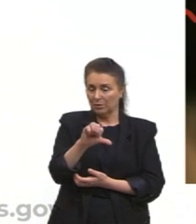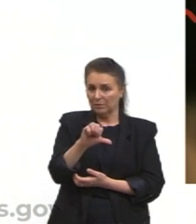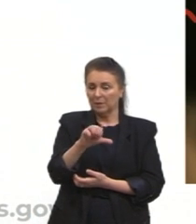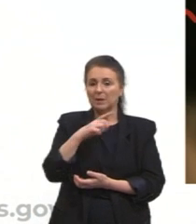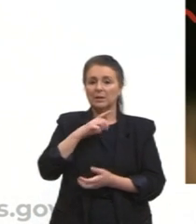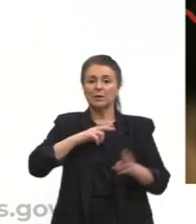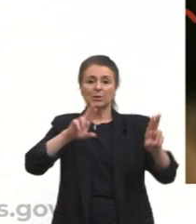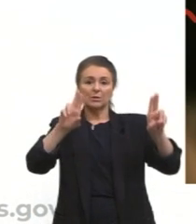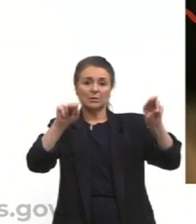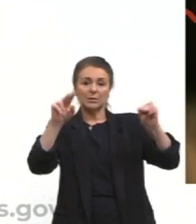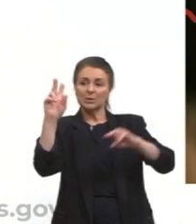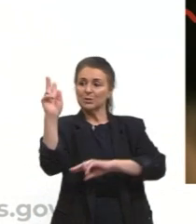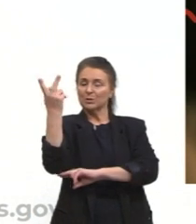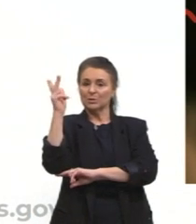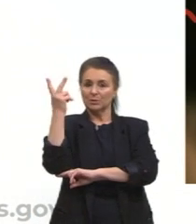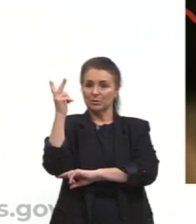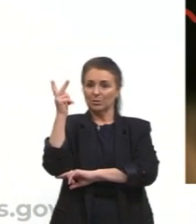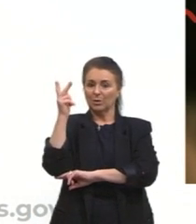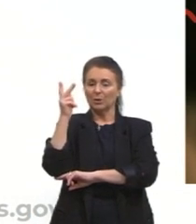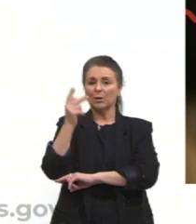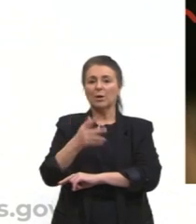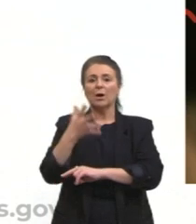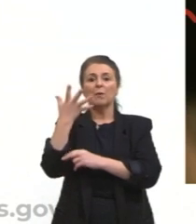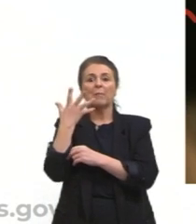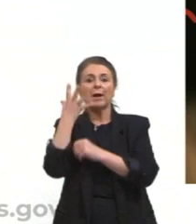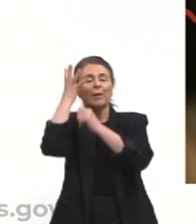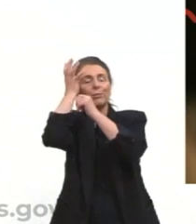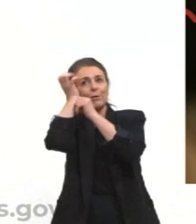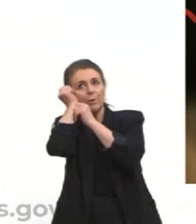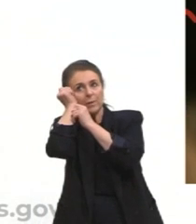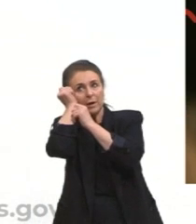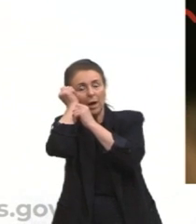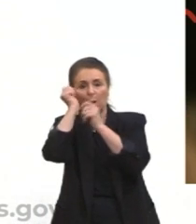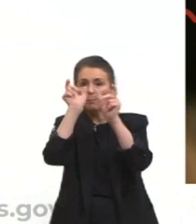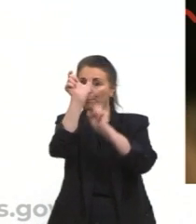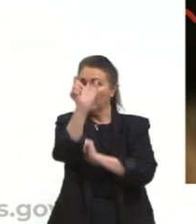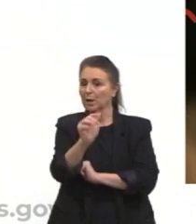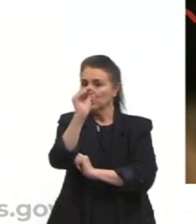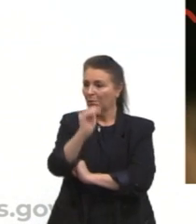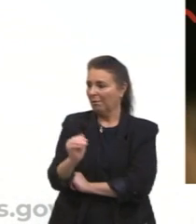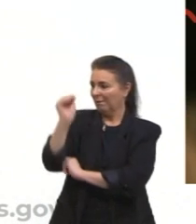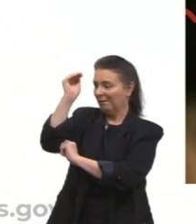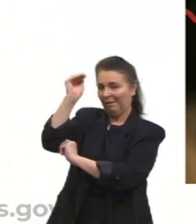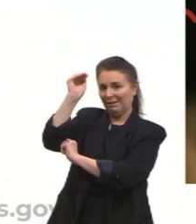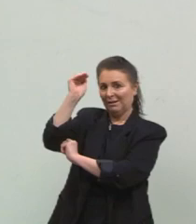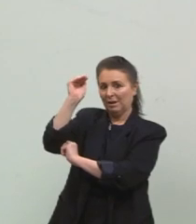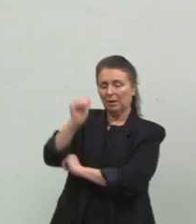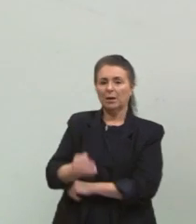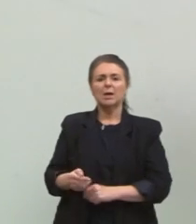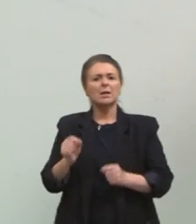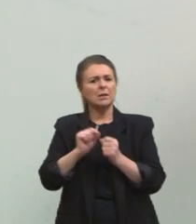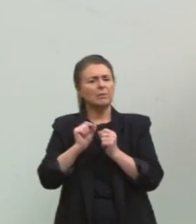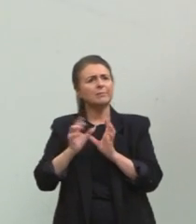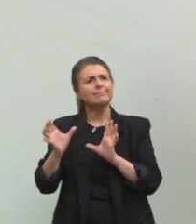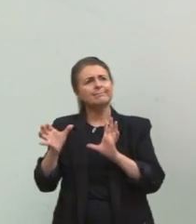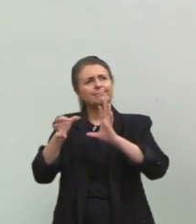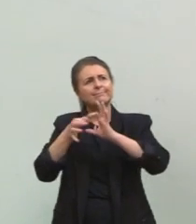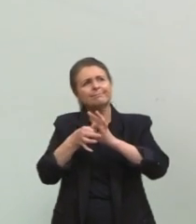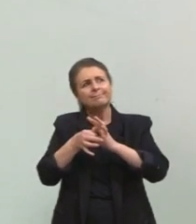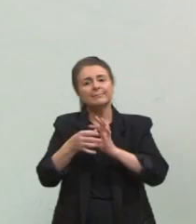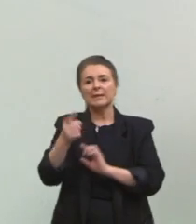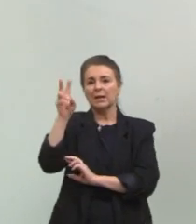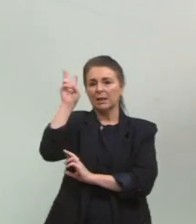vai ter como título histórias para eliminar gente grande né e eu achei interessante fazer esse link aí porque eu me lembrei